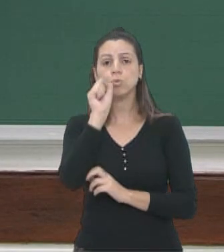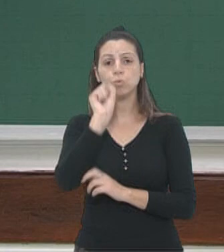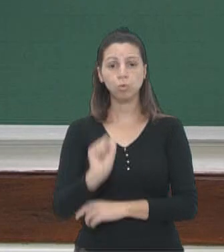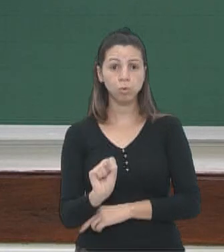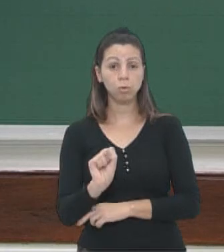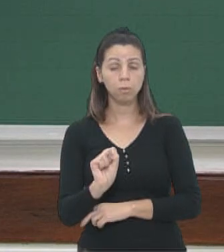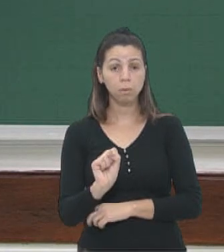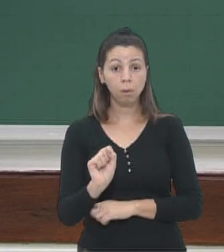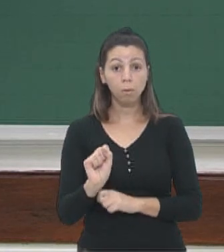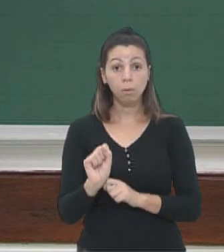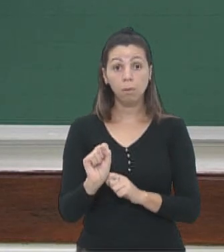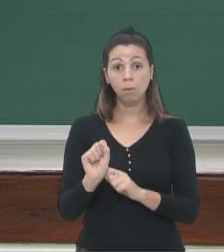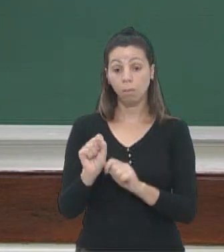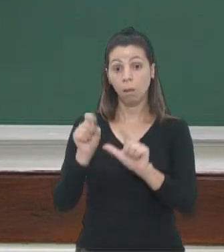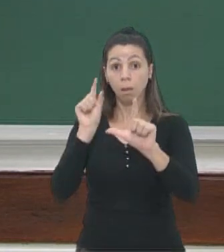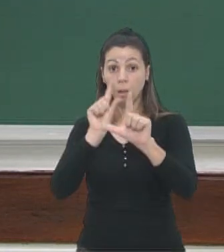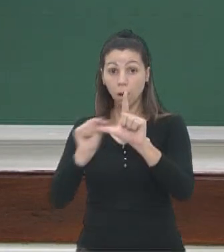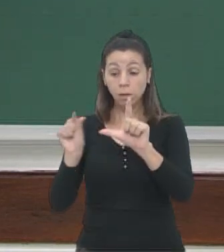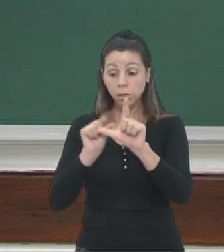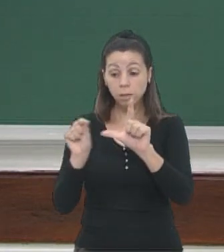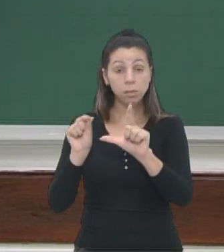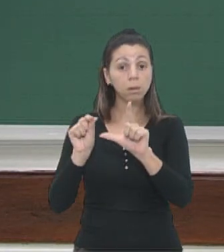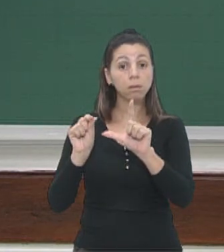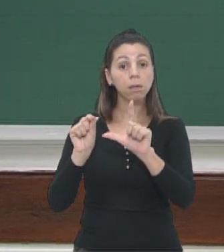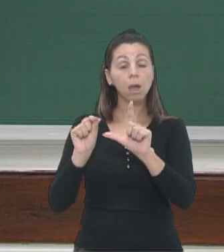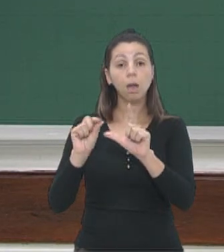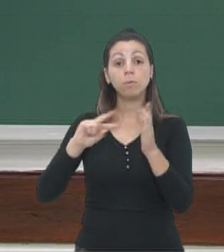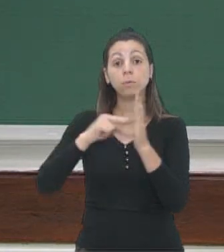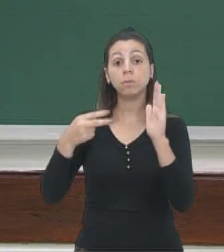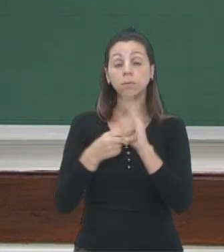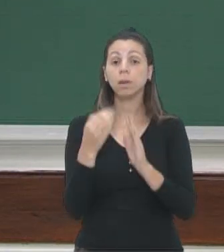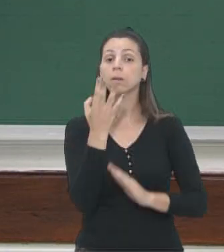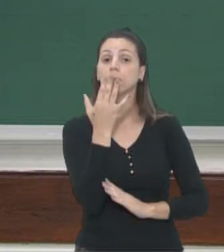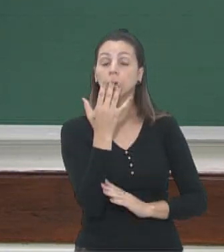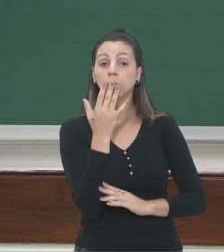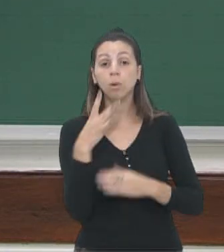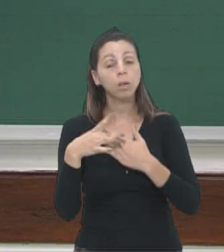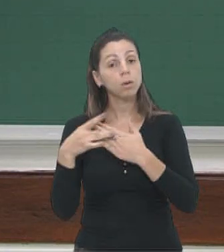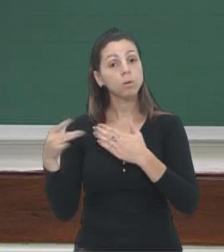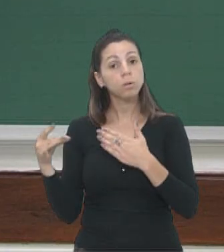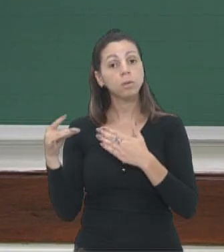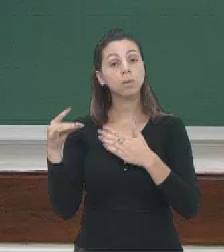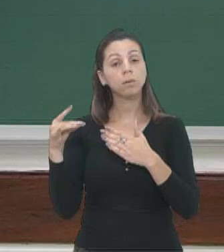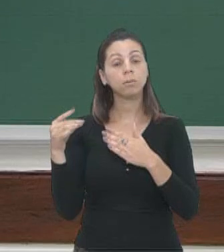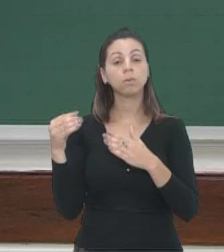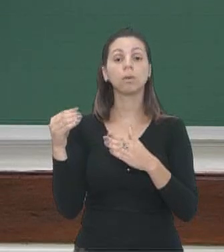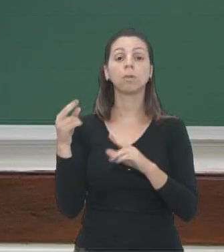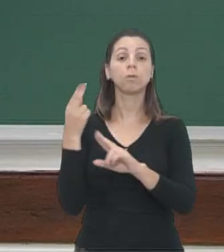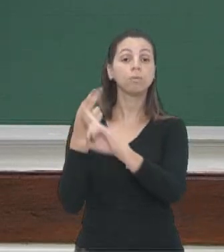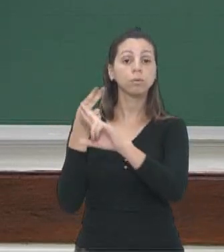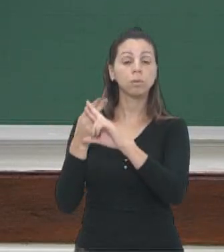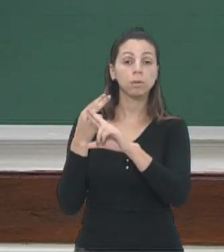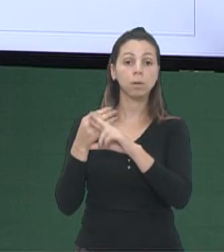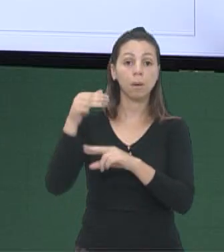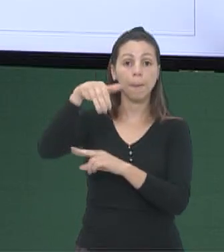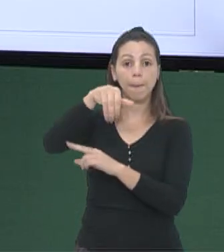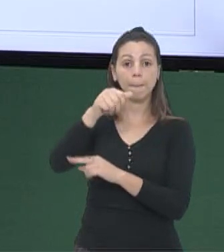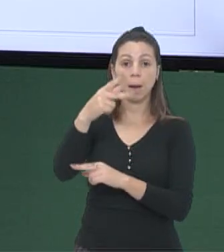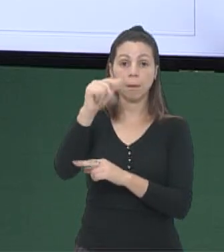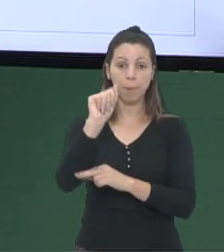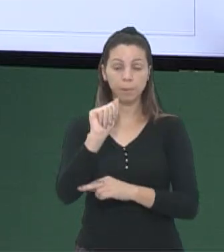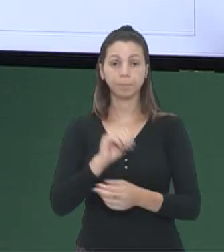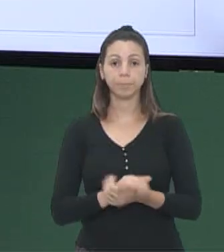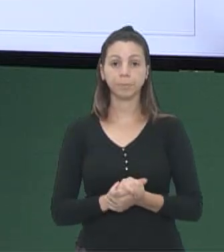você descobre o significado das cores e dos símbolos utilizados no mapa. Agora a gente vai falar sobre paralelos e